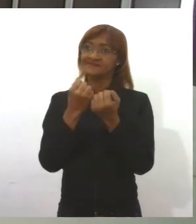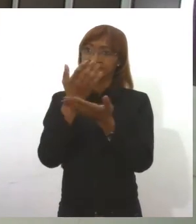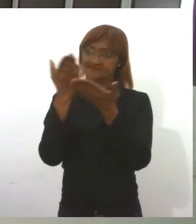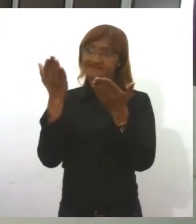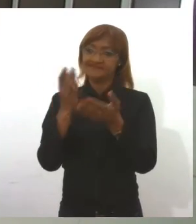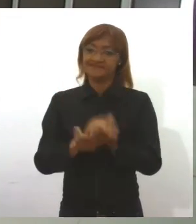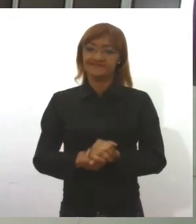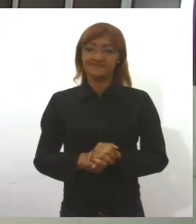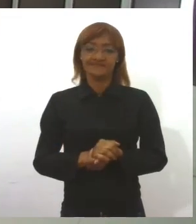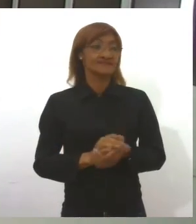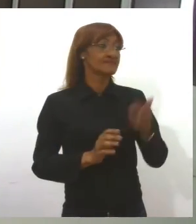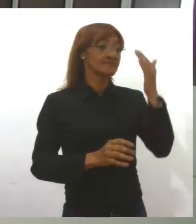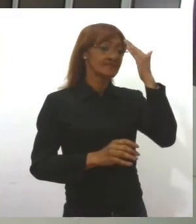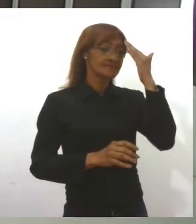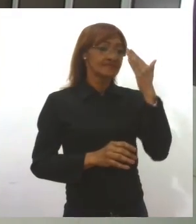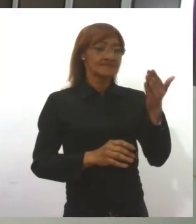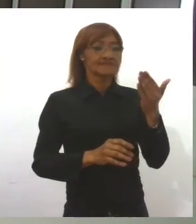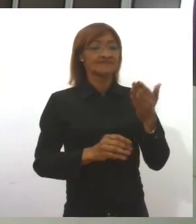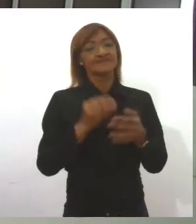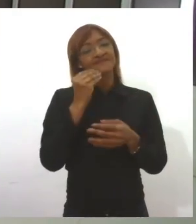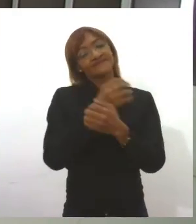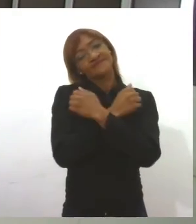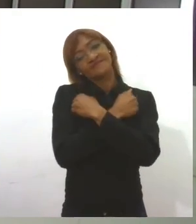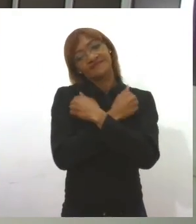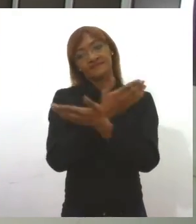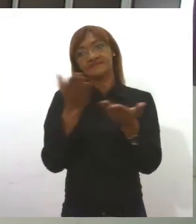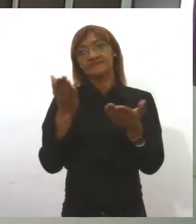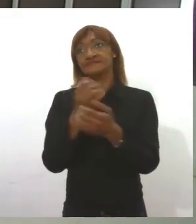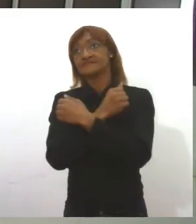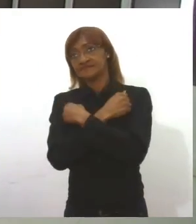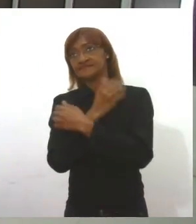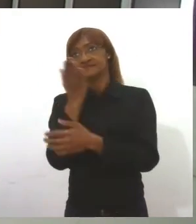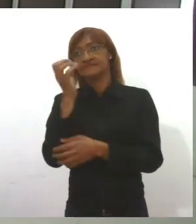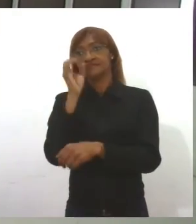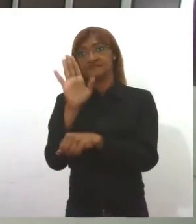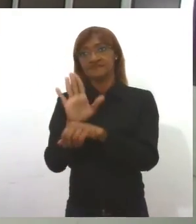Eu que agradeço a oportunidade. Um abraço a todos. Um abraço, boa tarde, tchau, tchau.